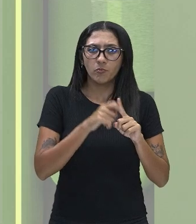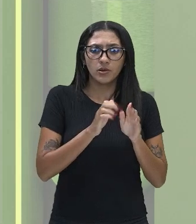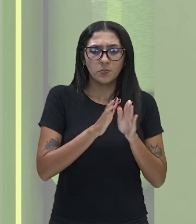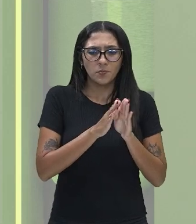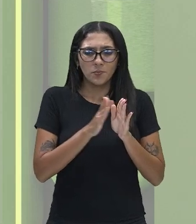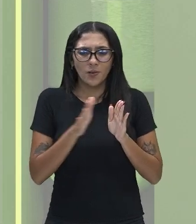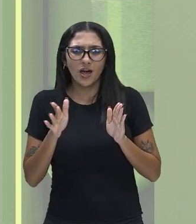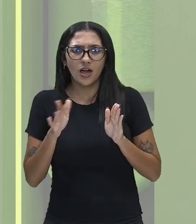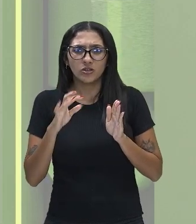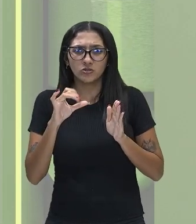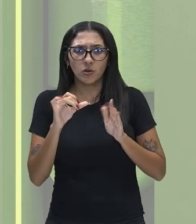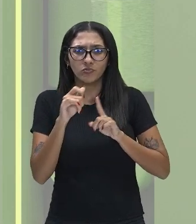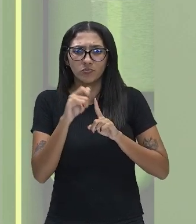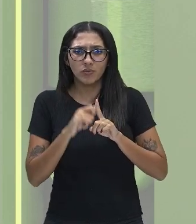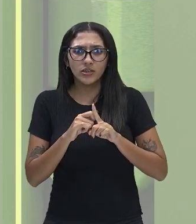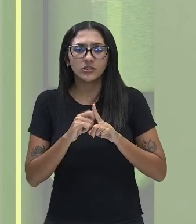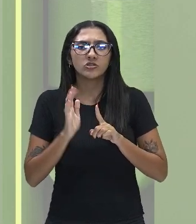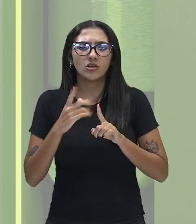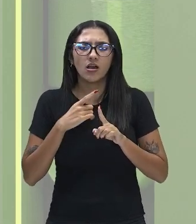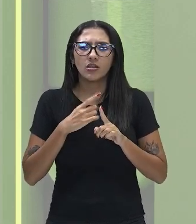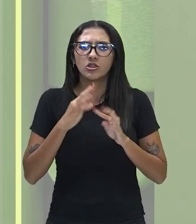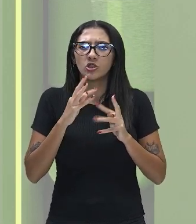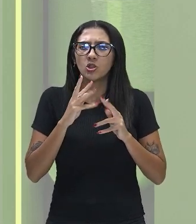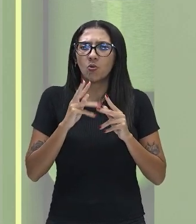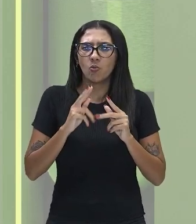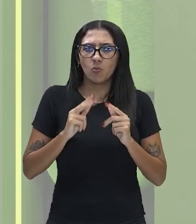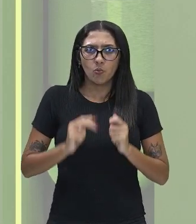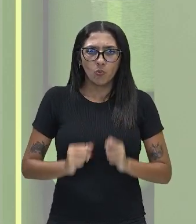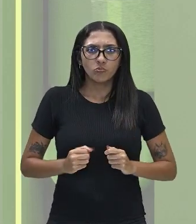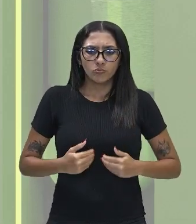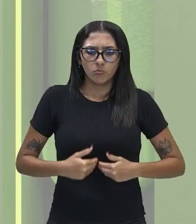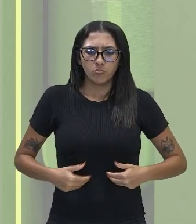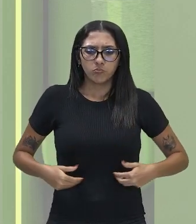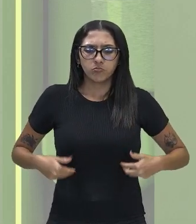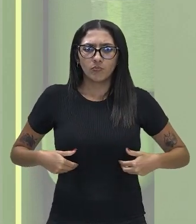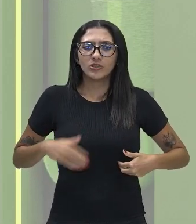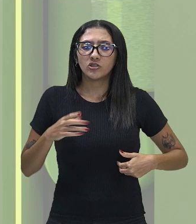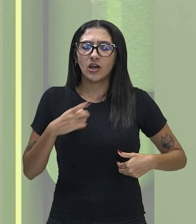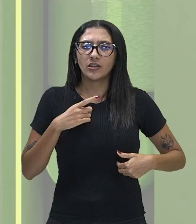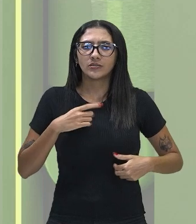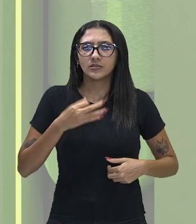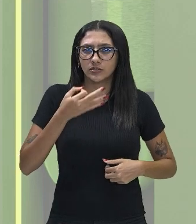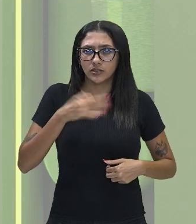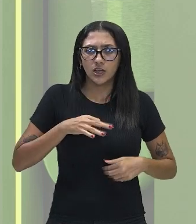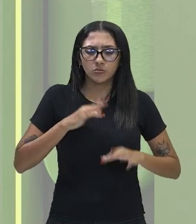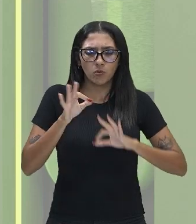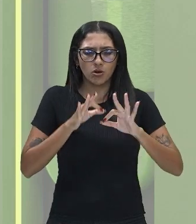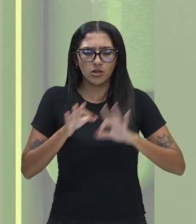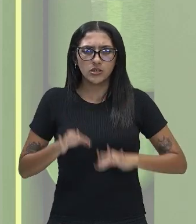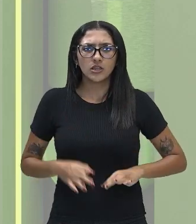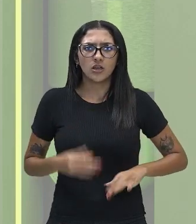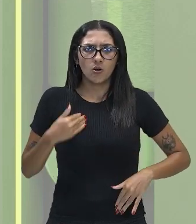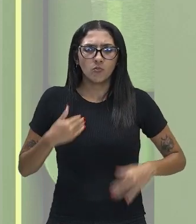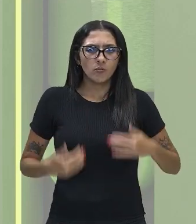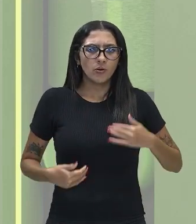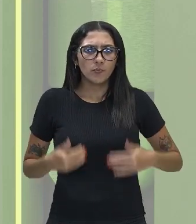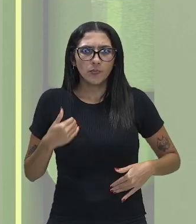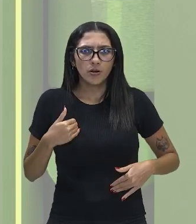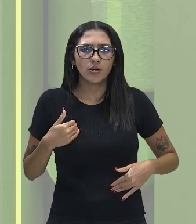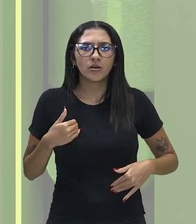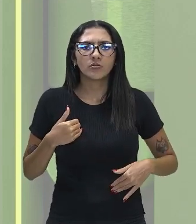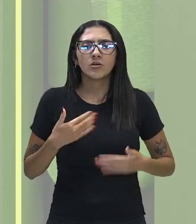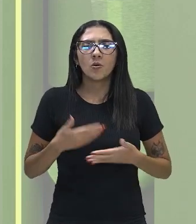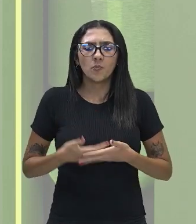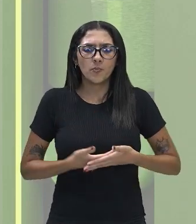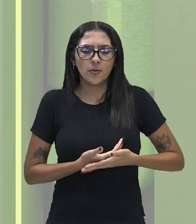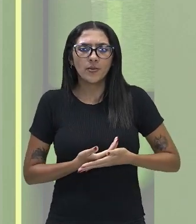mês, todos os seus órgãos já desceram para a região abdominal, certo? E o bebê cumpre esse